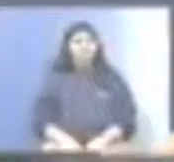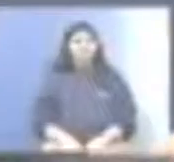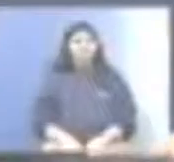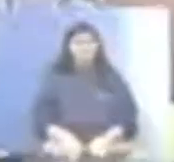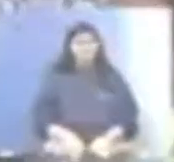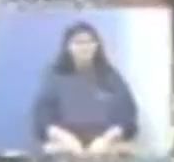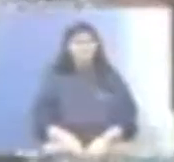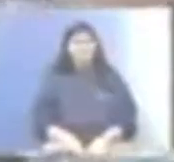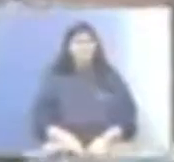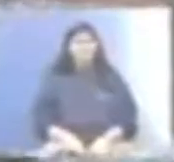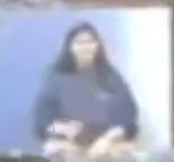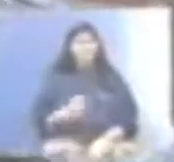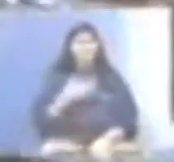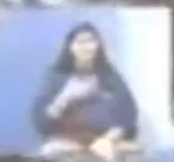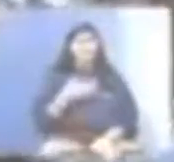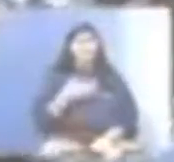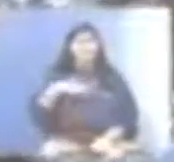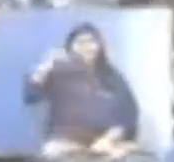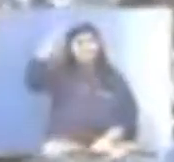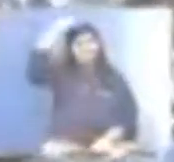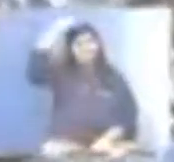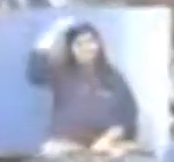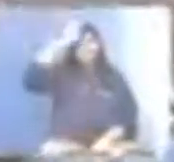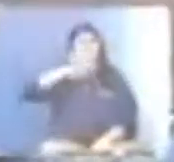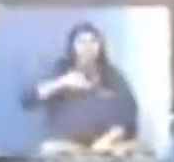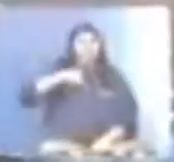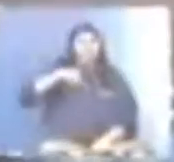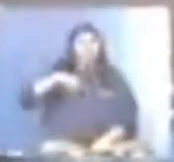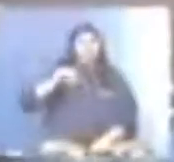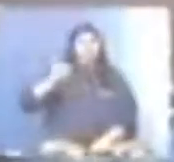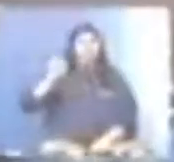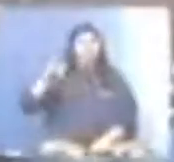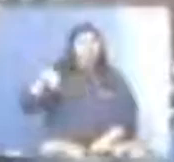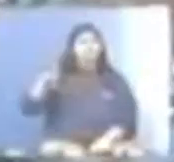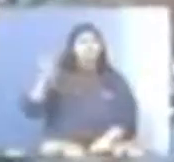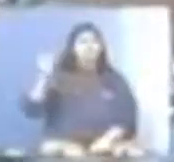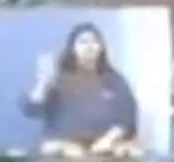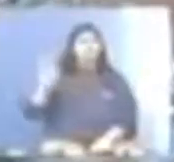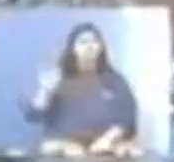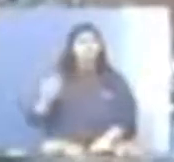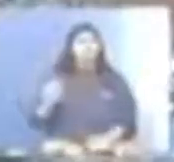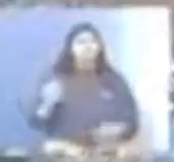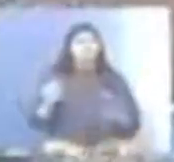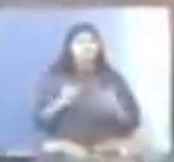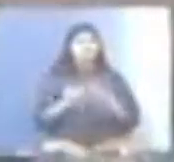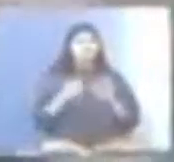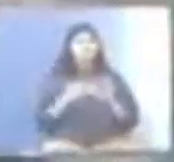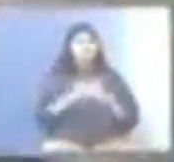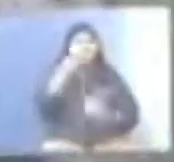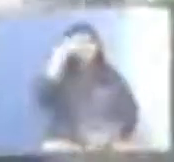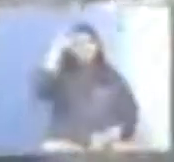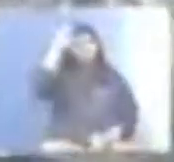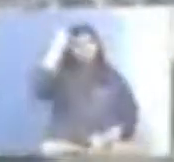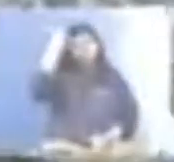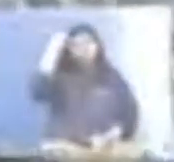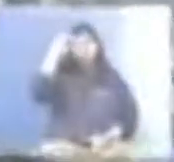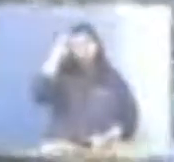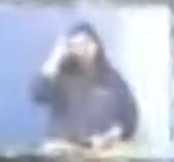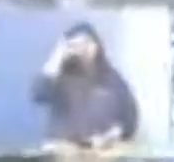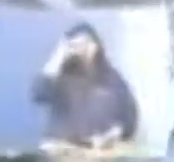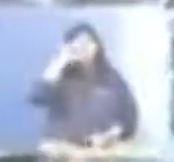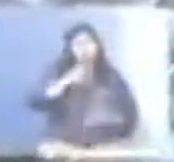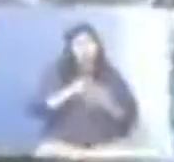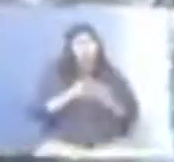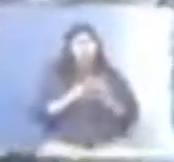gravar essa. Minha rainha, minha senhora, oi, esposa de São José. Minha